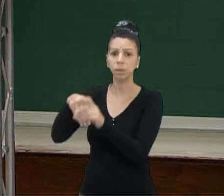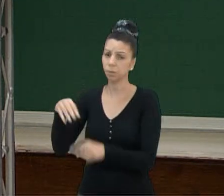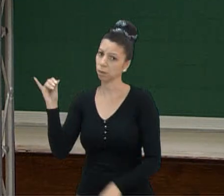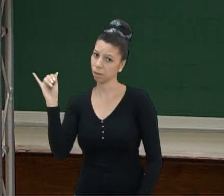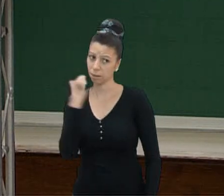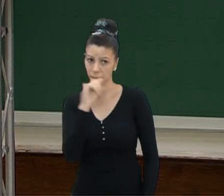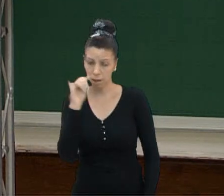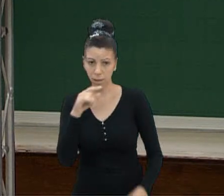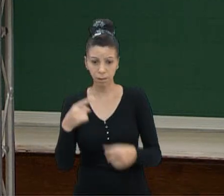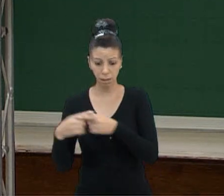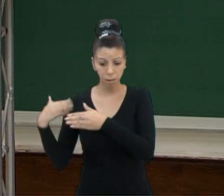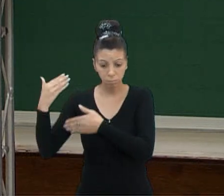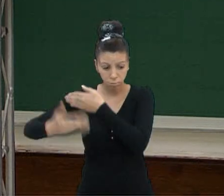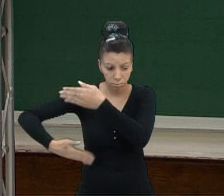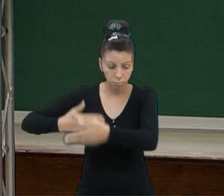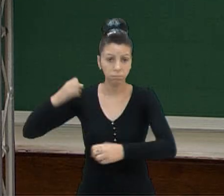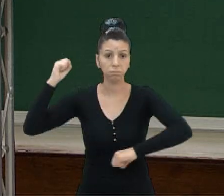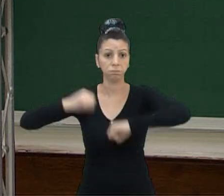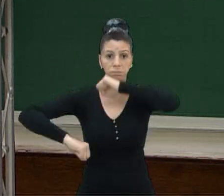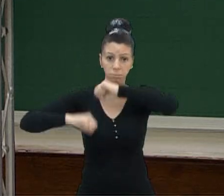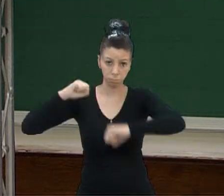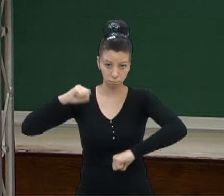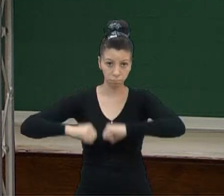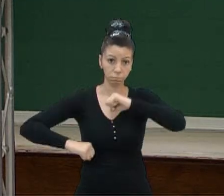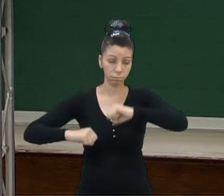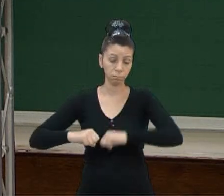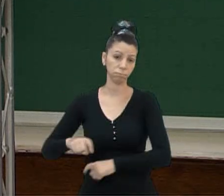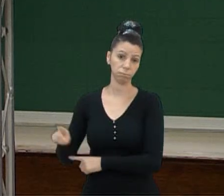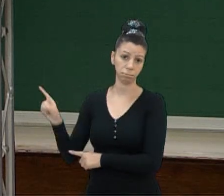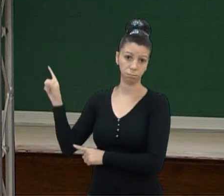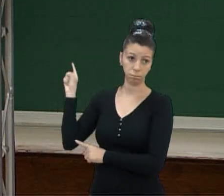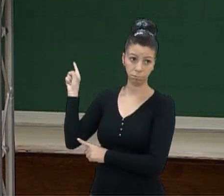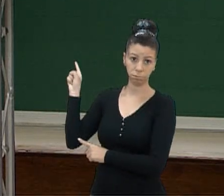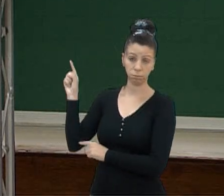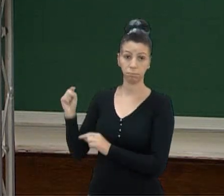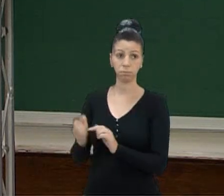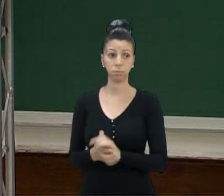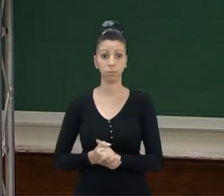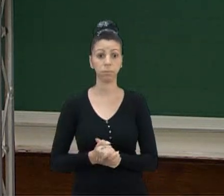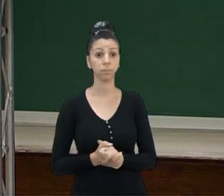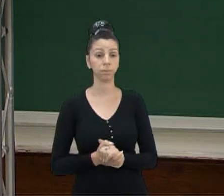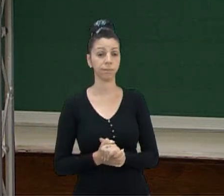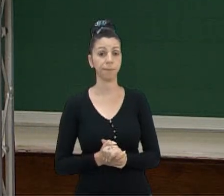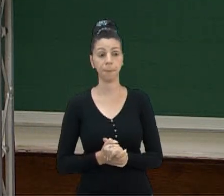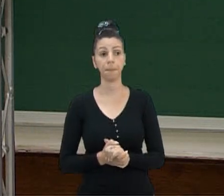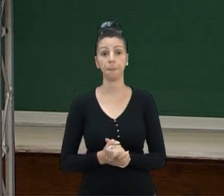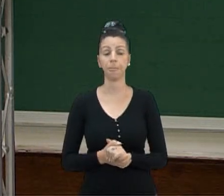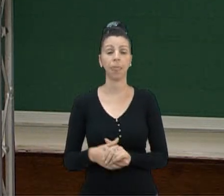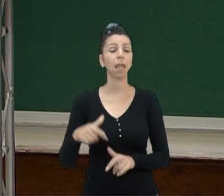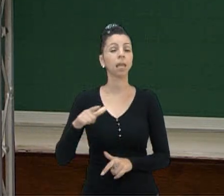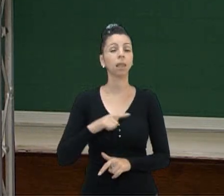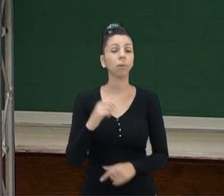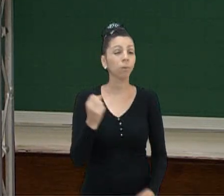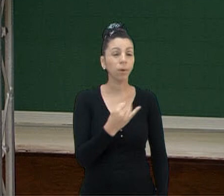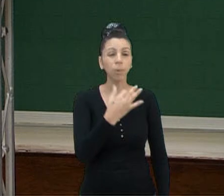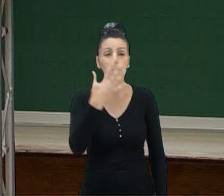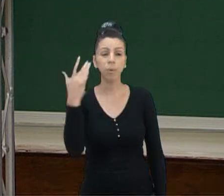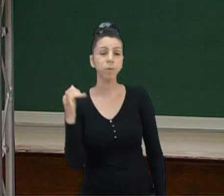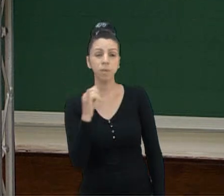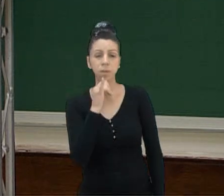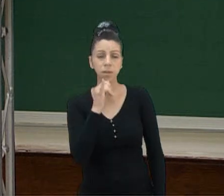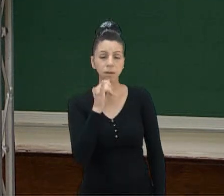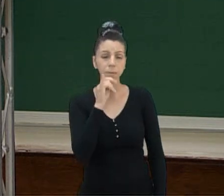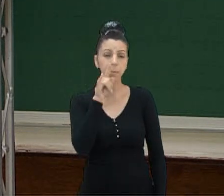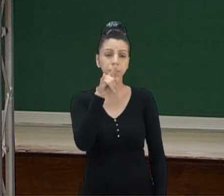temos o desenvolvimento industrial bem acentuado nessa região ali do Vale do Rio Pó. Então, alguns exemplos aí para